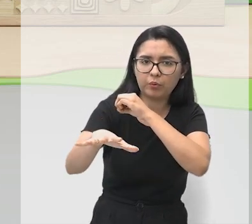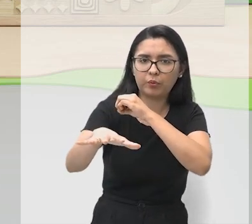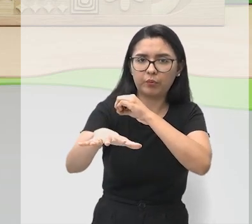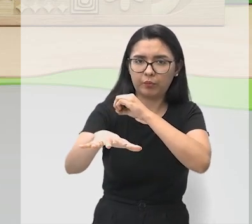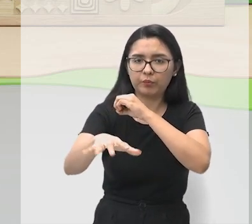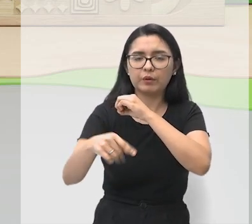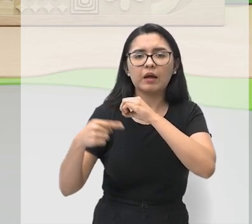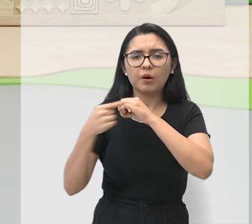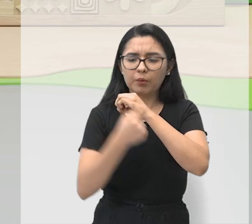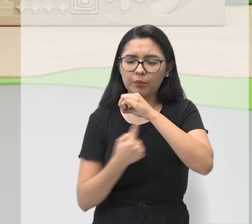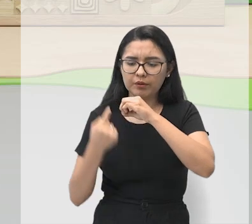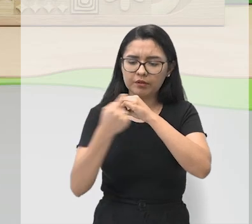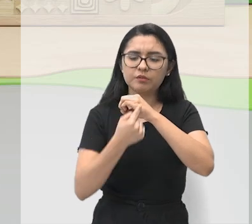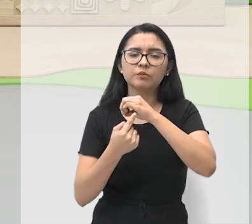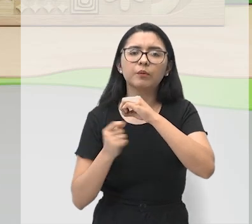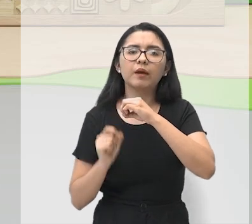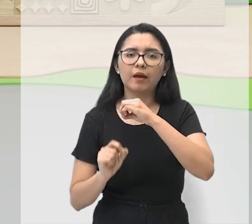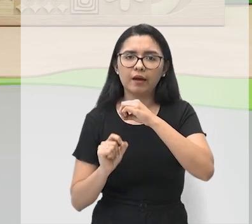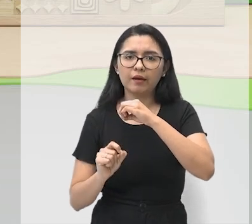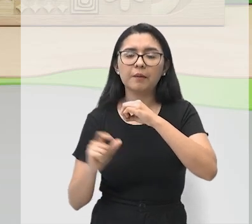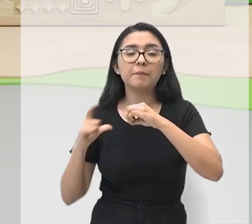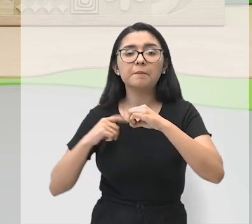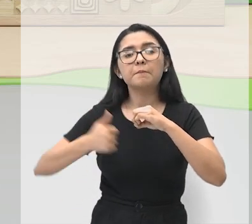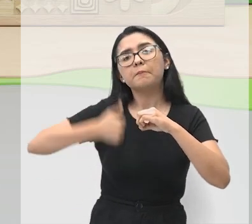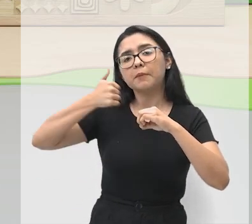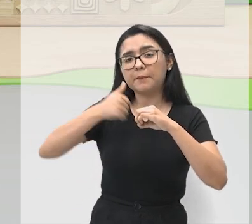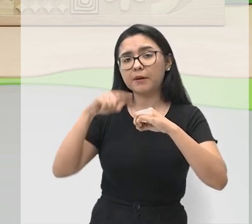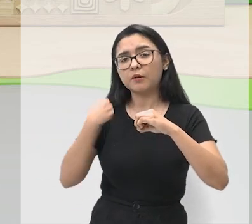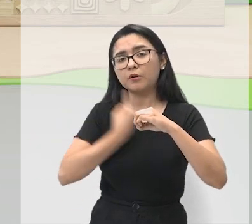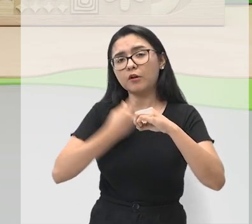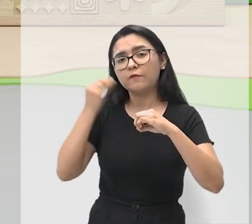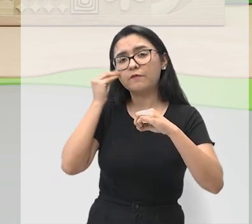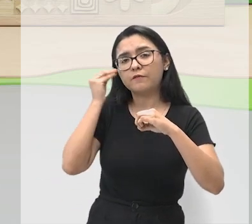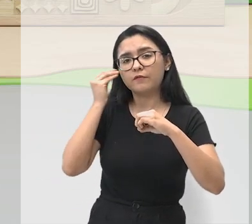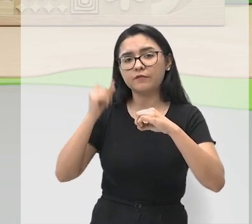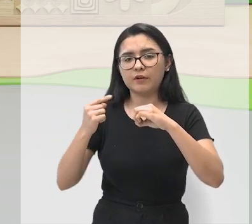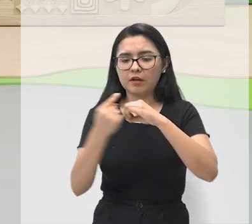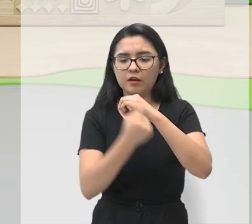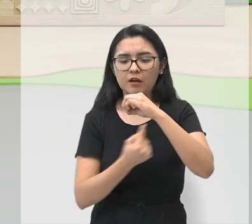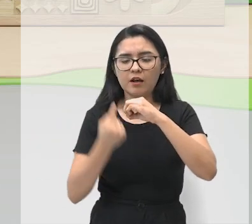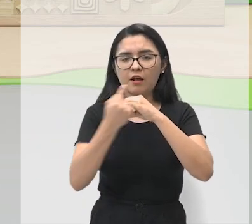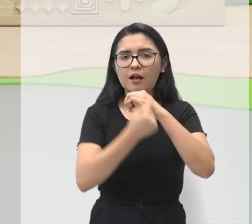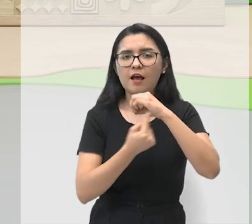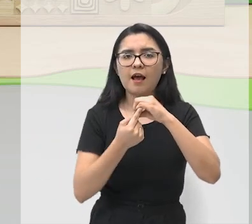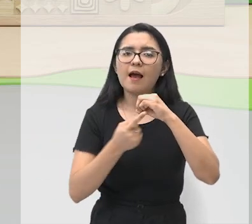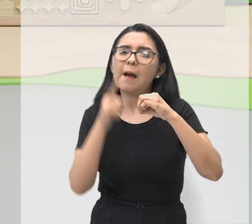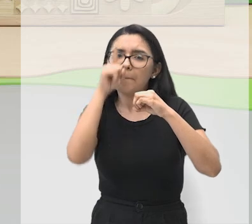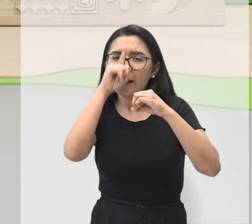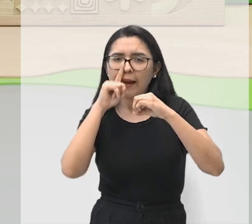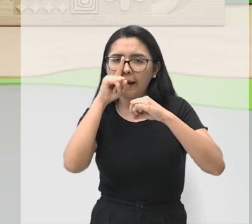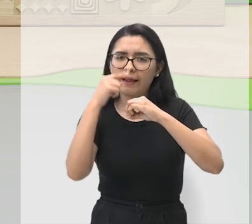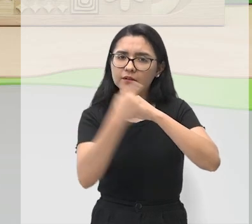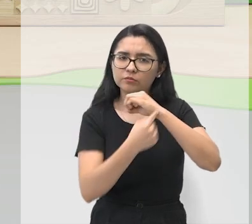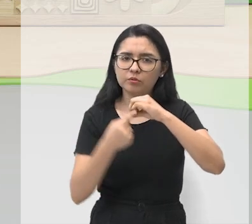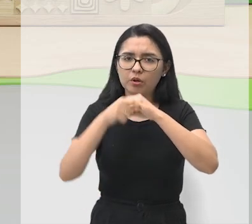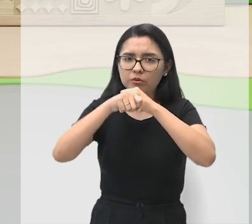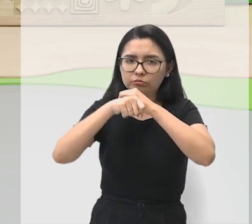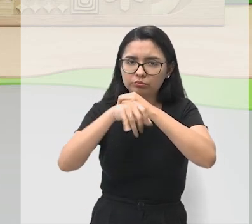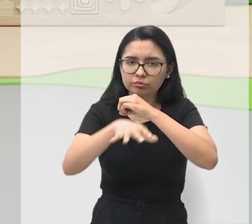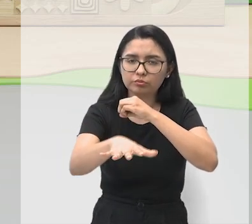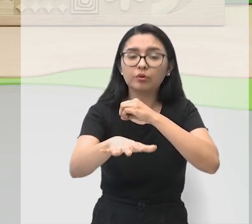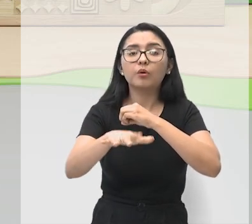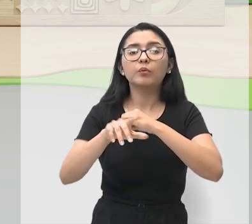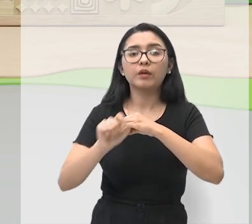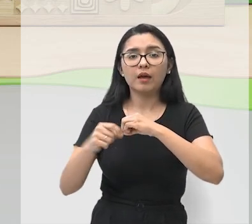certo? Onde, primeiramente, nós vemos naquela auréola amarelada, né? Que